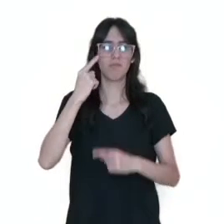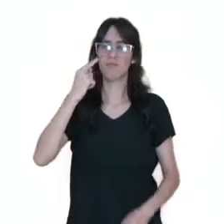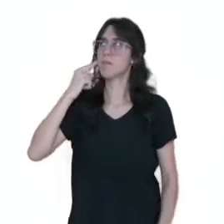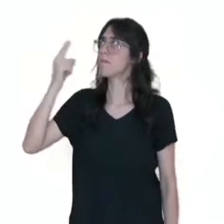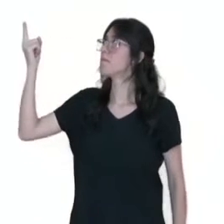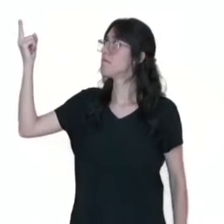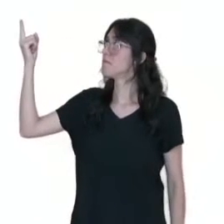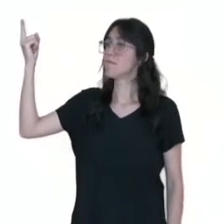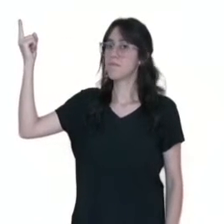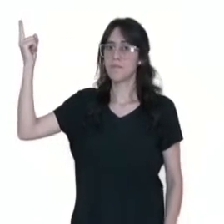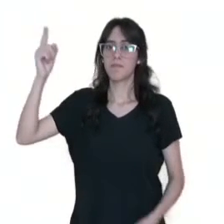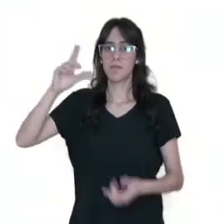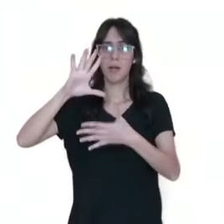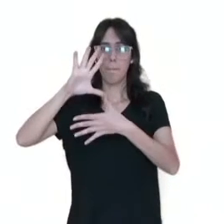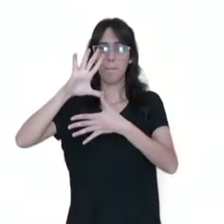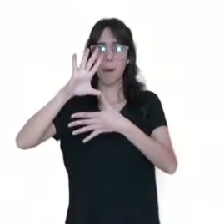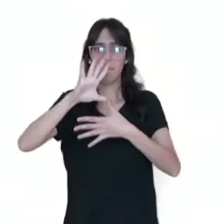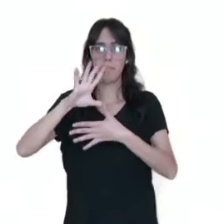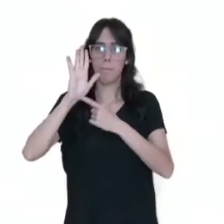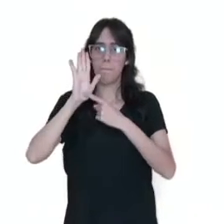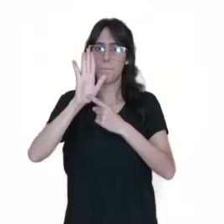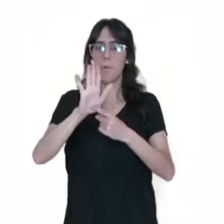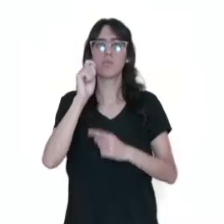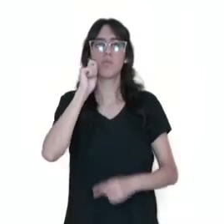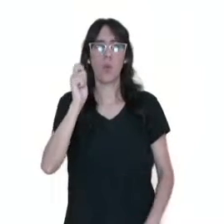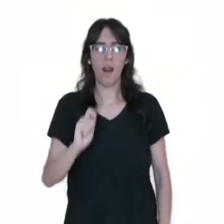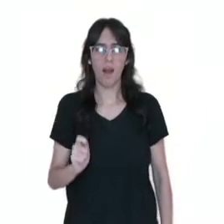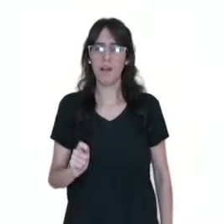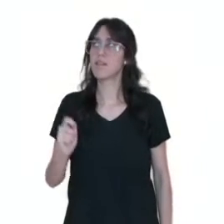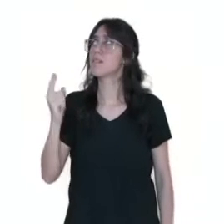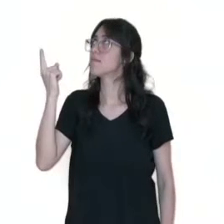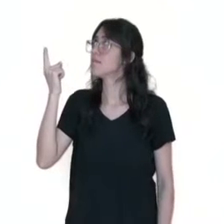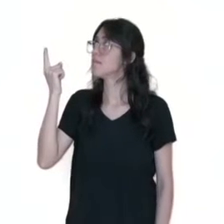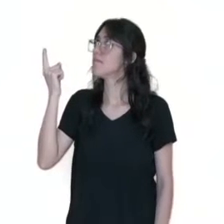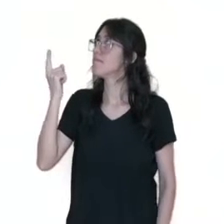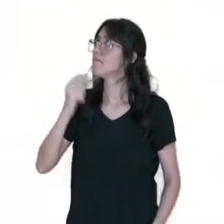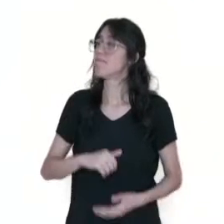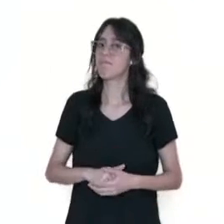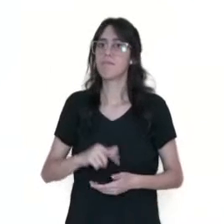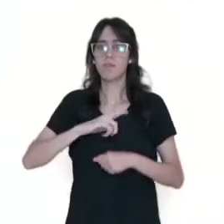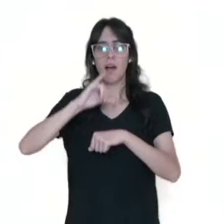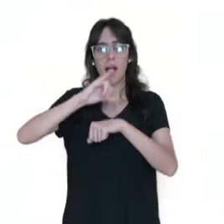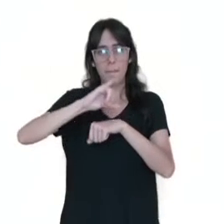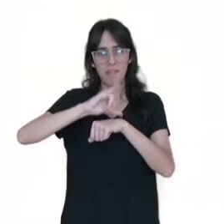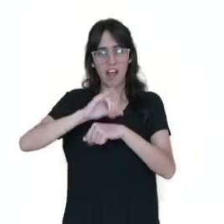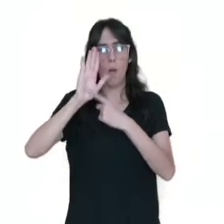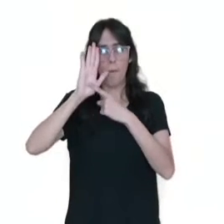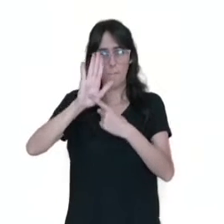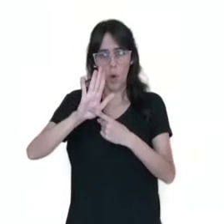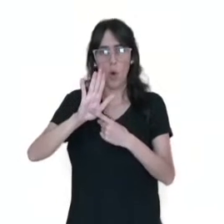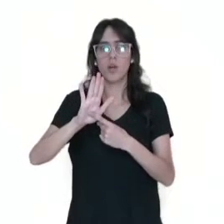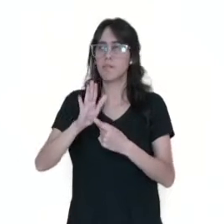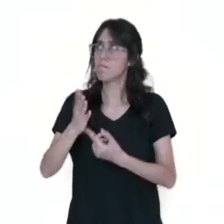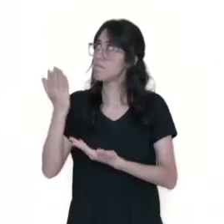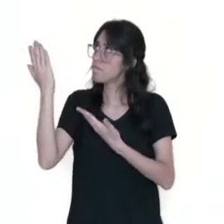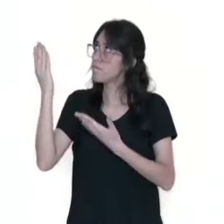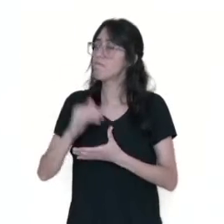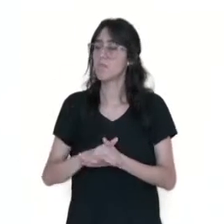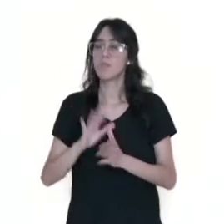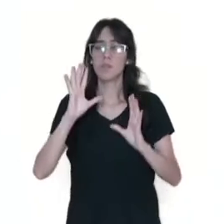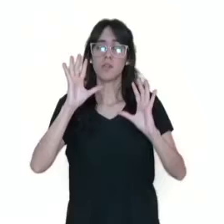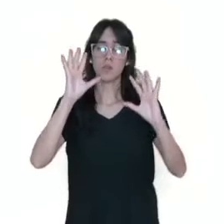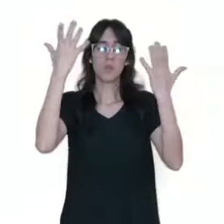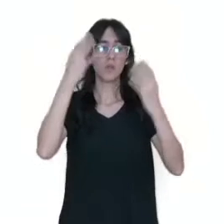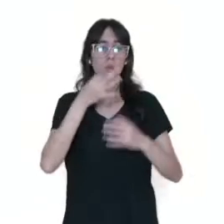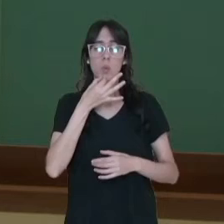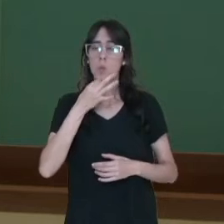mapa atual da Ucrânia. E mostra onde está Kiev, a capital, em destaque, e mais acima onde ficaria o reator de Chernobyl.